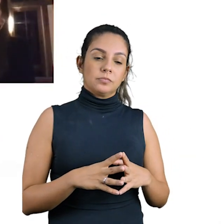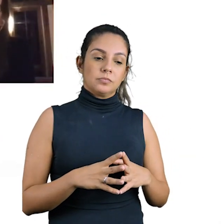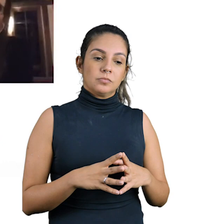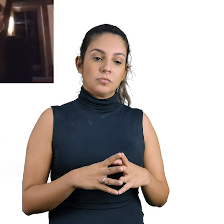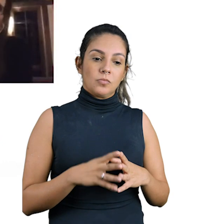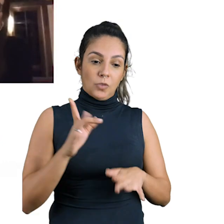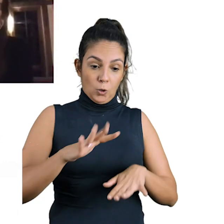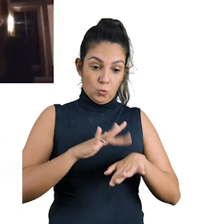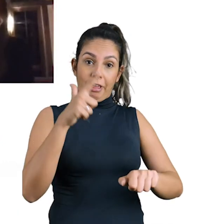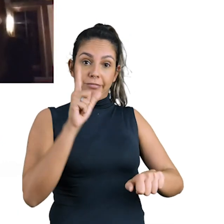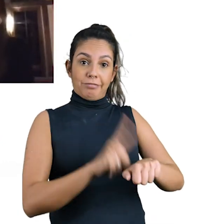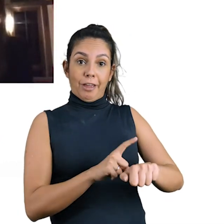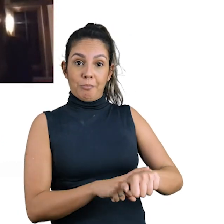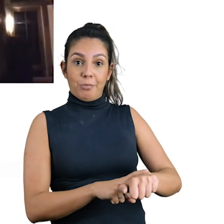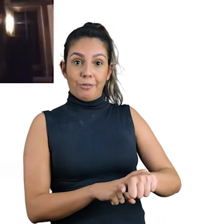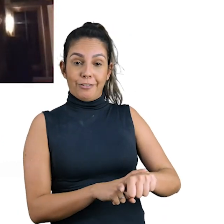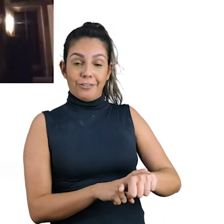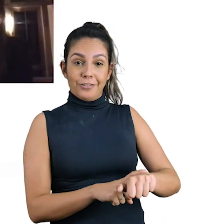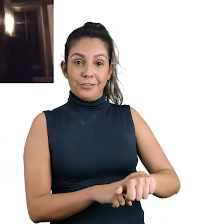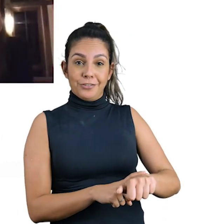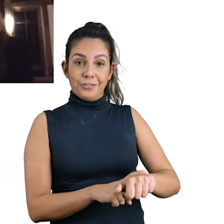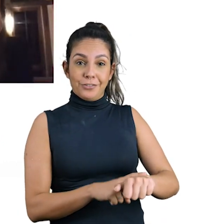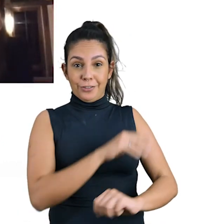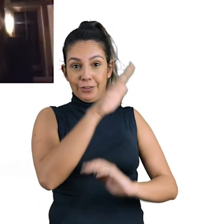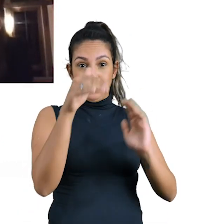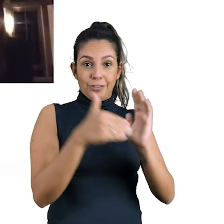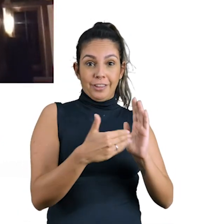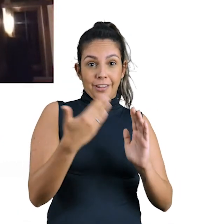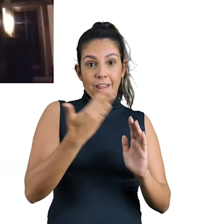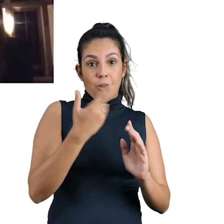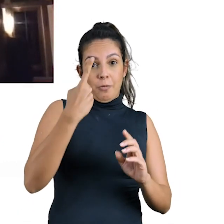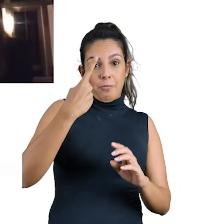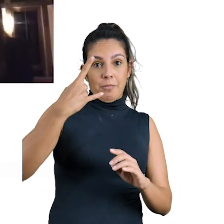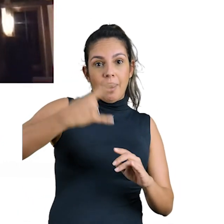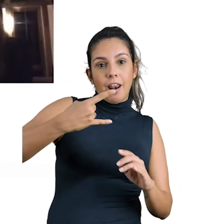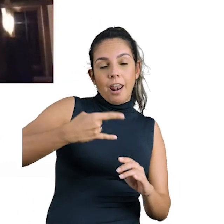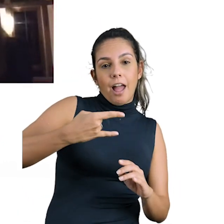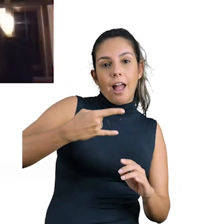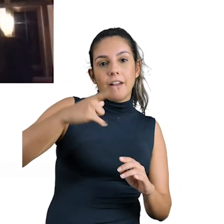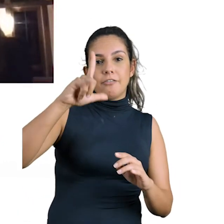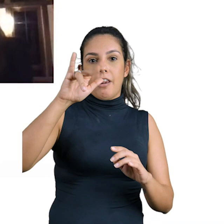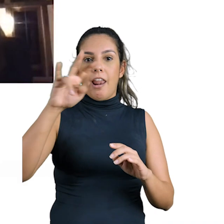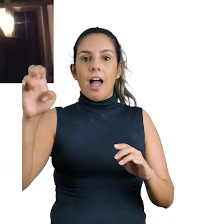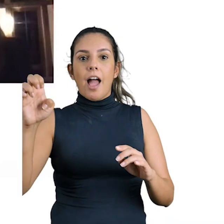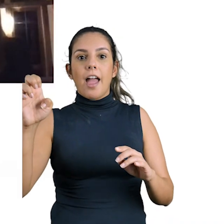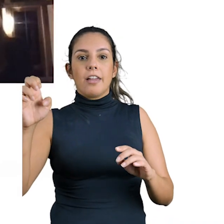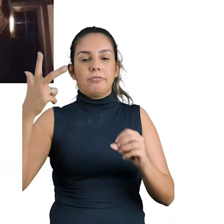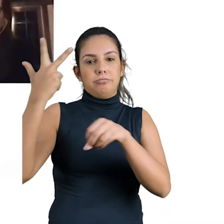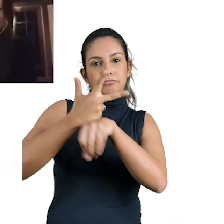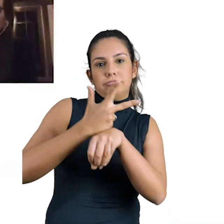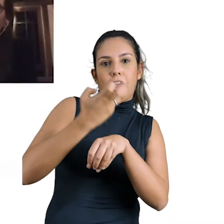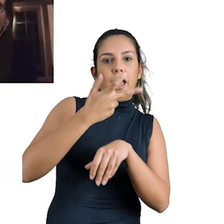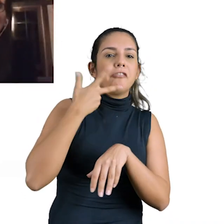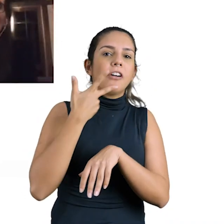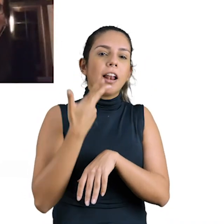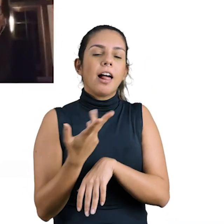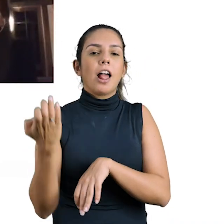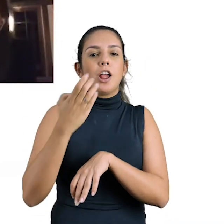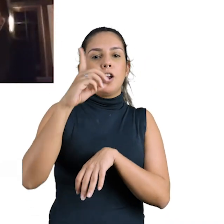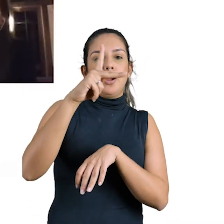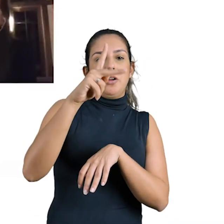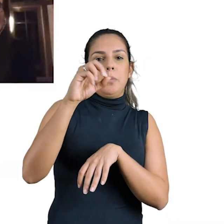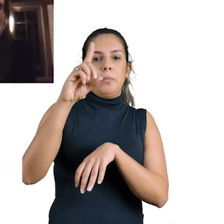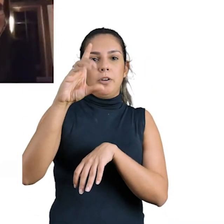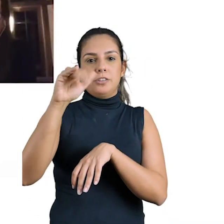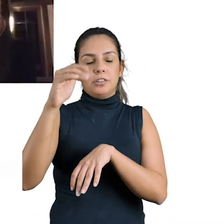que a pandemia criou um tempo sem tempo, né? Porque agora todo mundo quer uma live, quer um